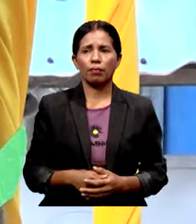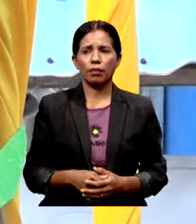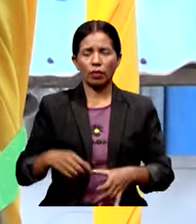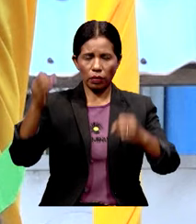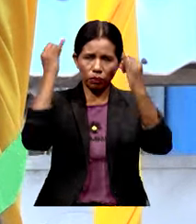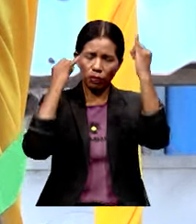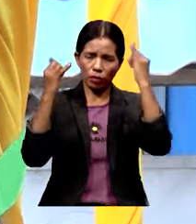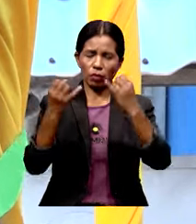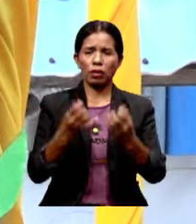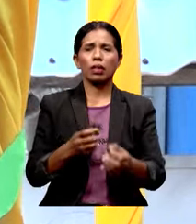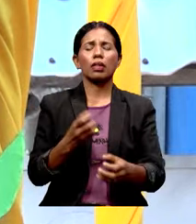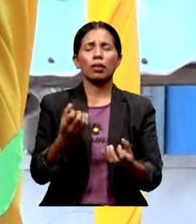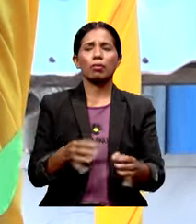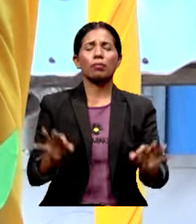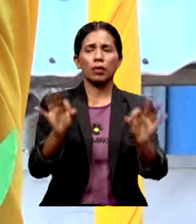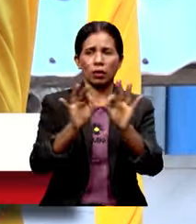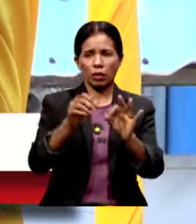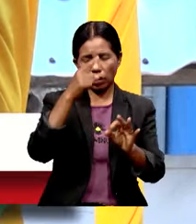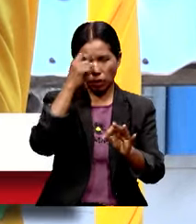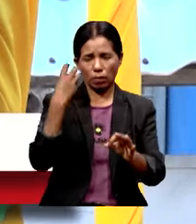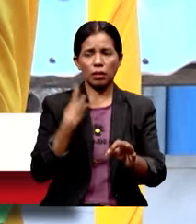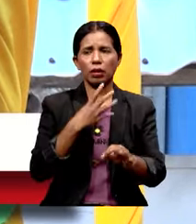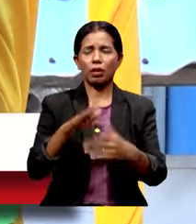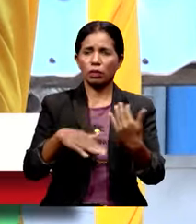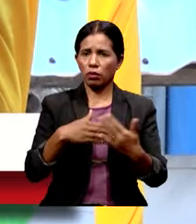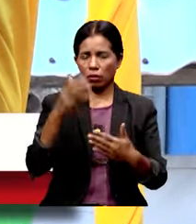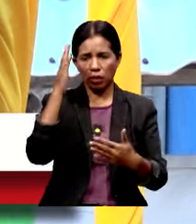importante. Também tudo a tene o